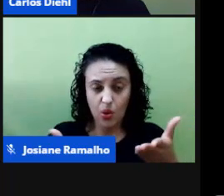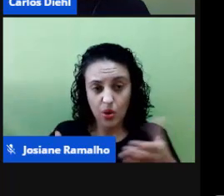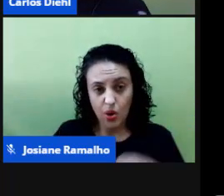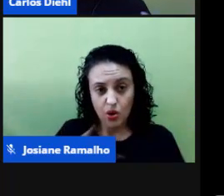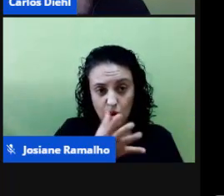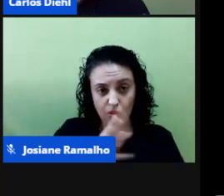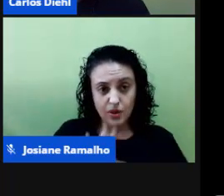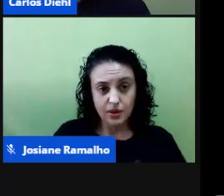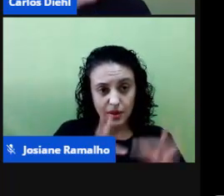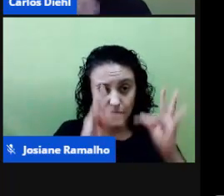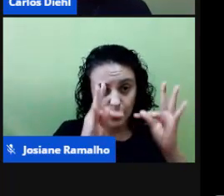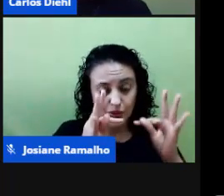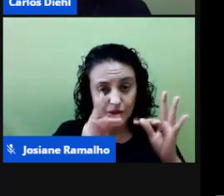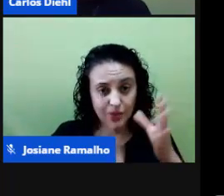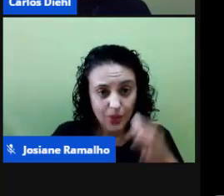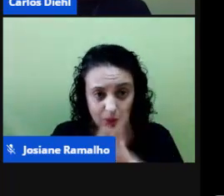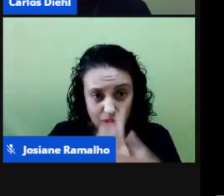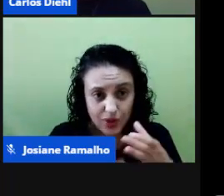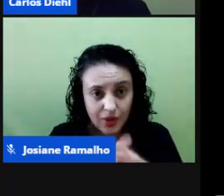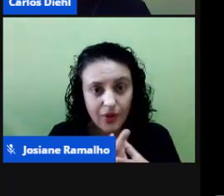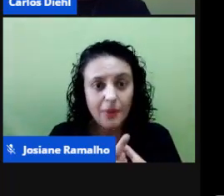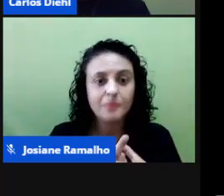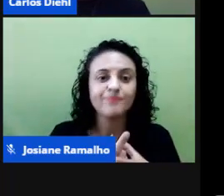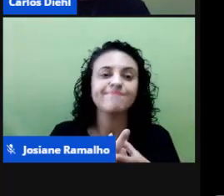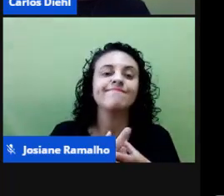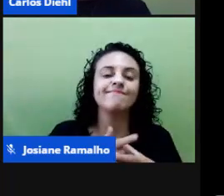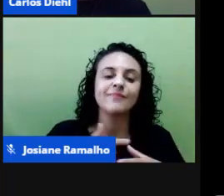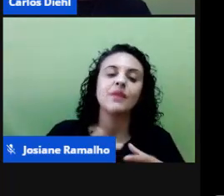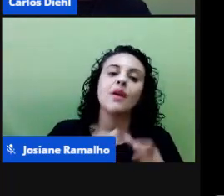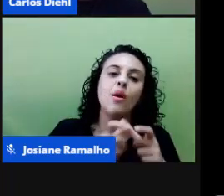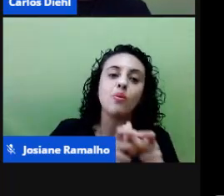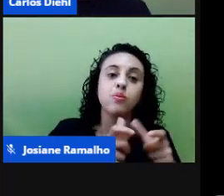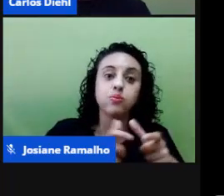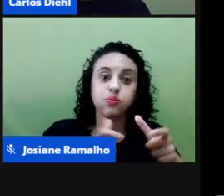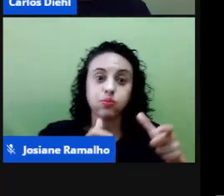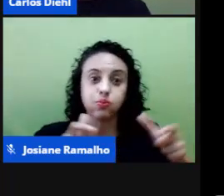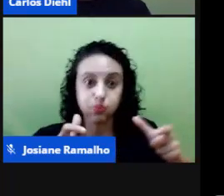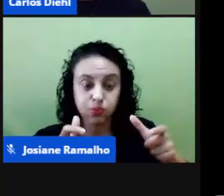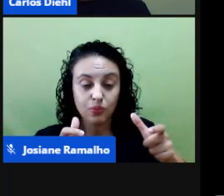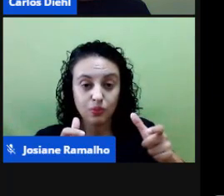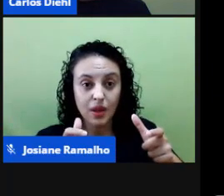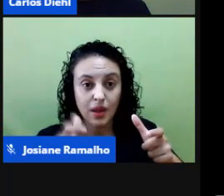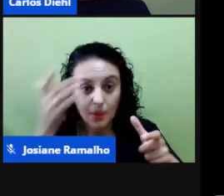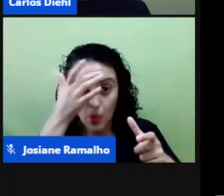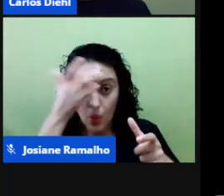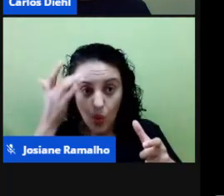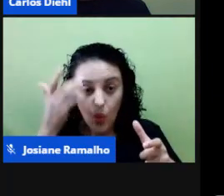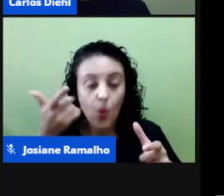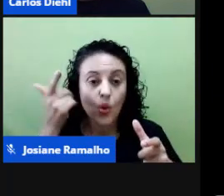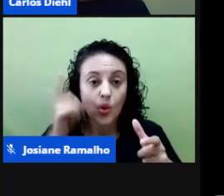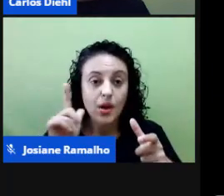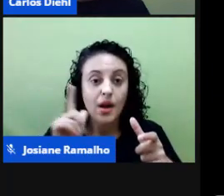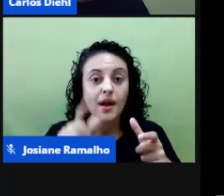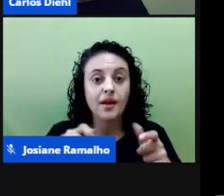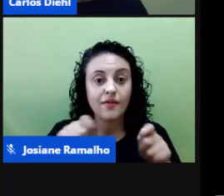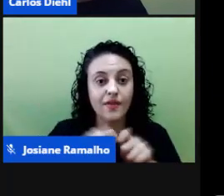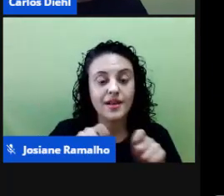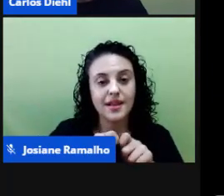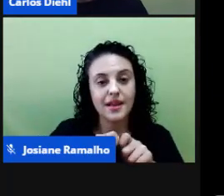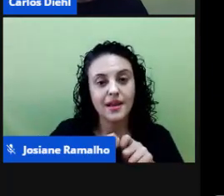produção, cada vez mais está se tornando acessível para cada um produzir o seu próprio